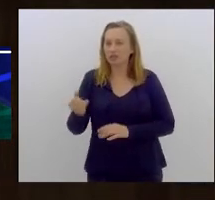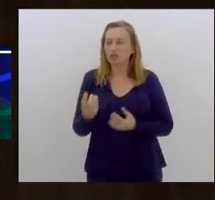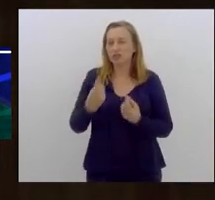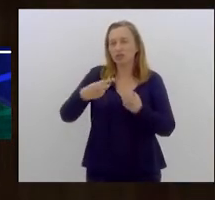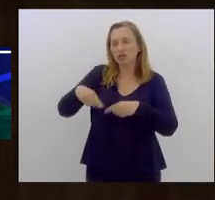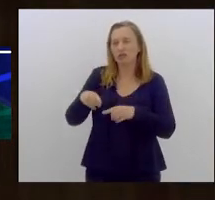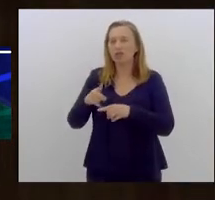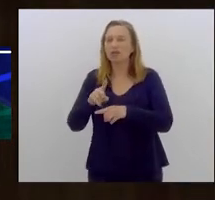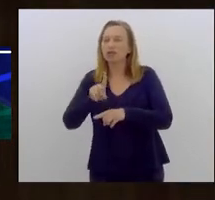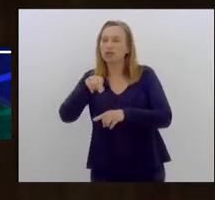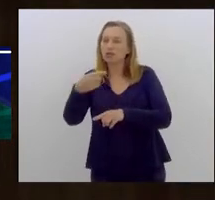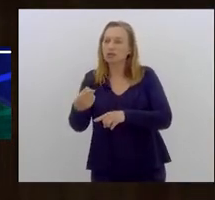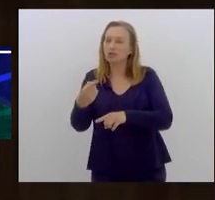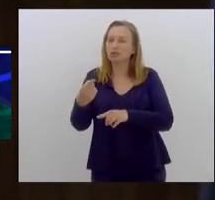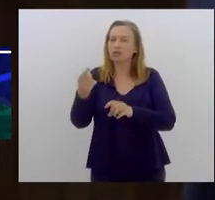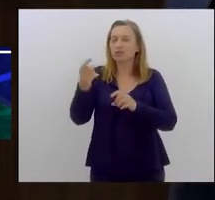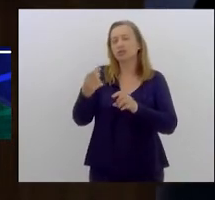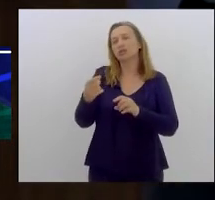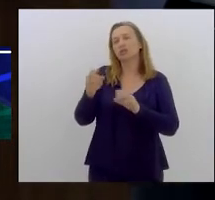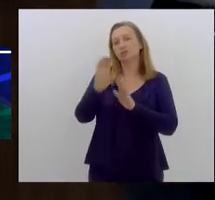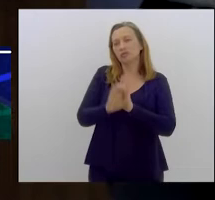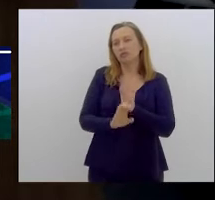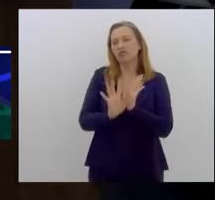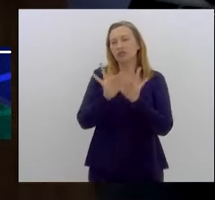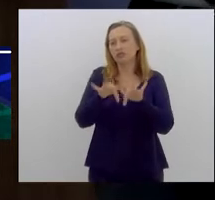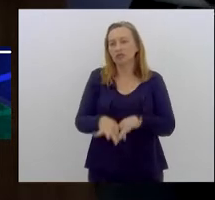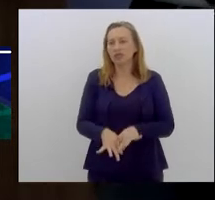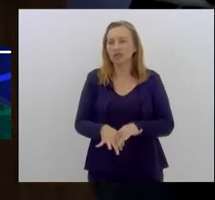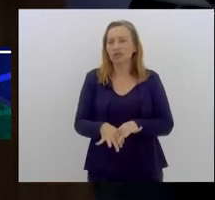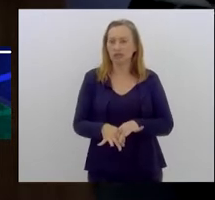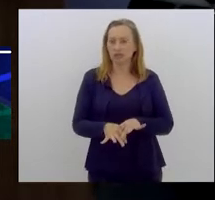emendas, concluindo por